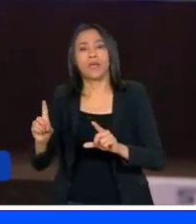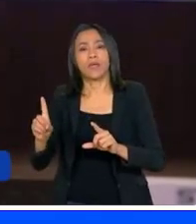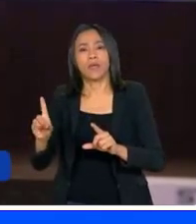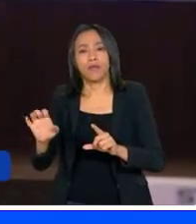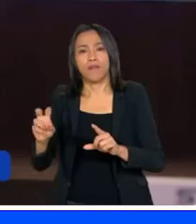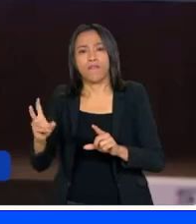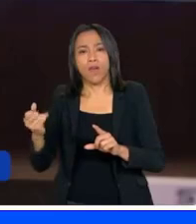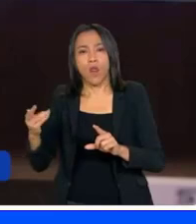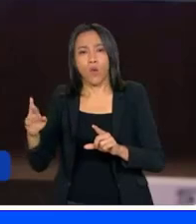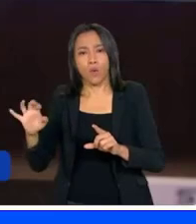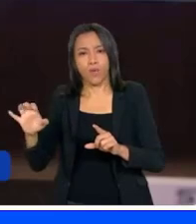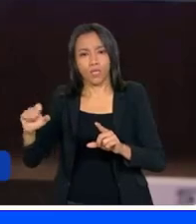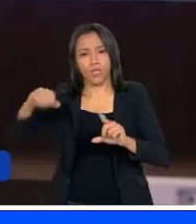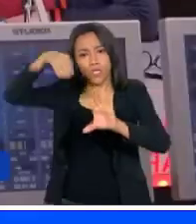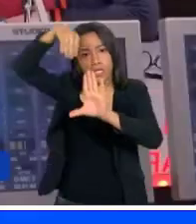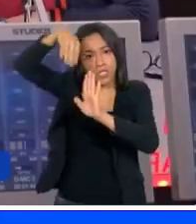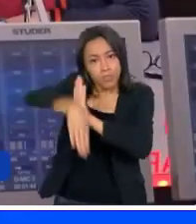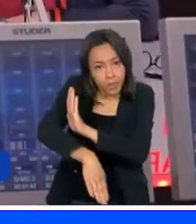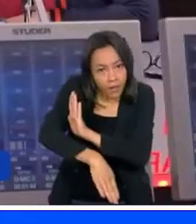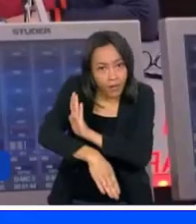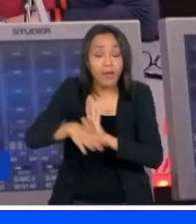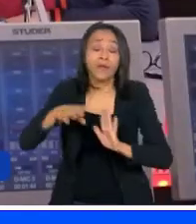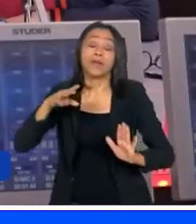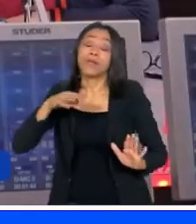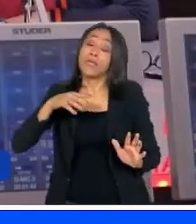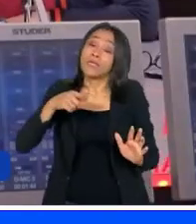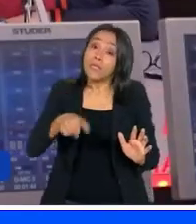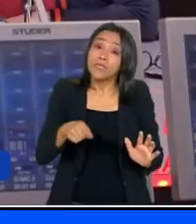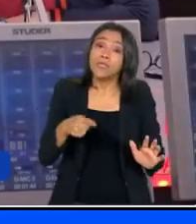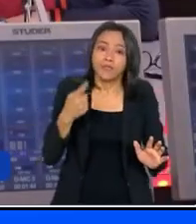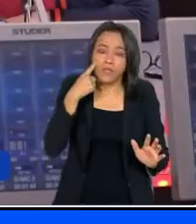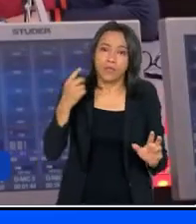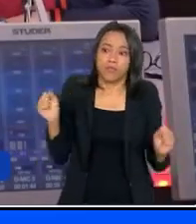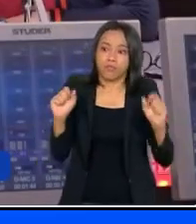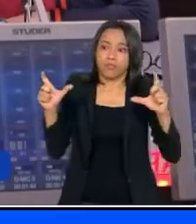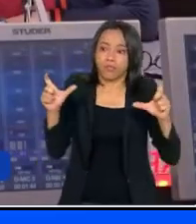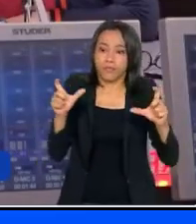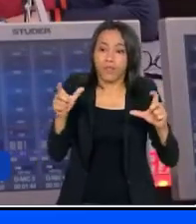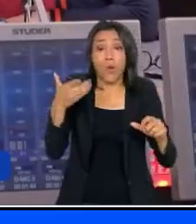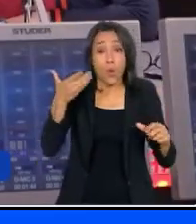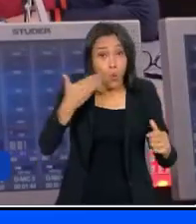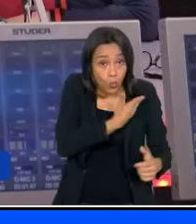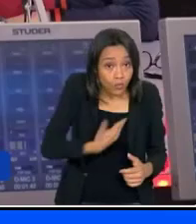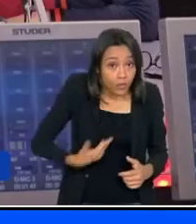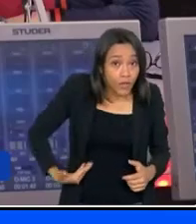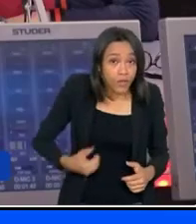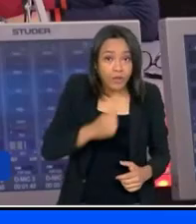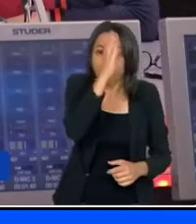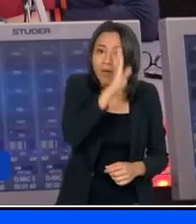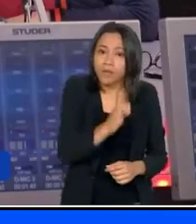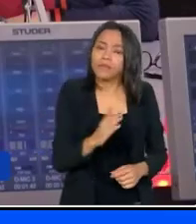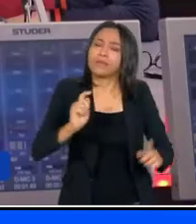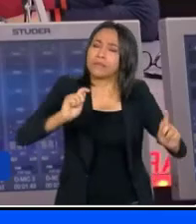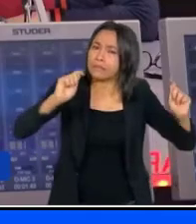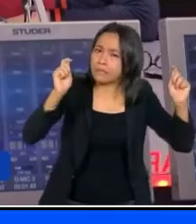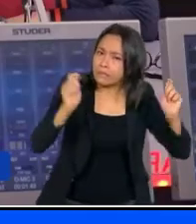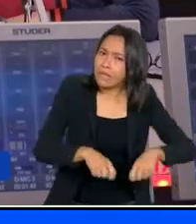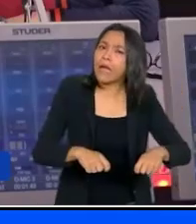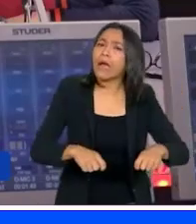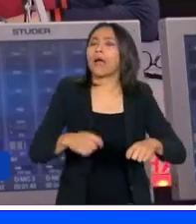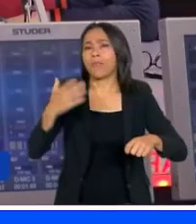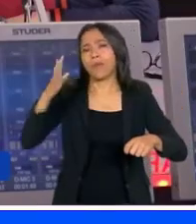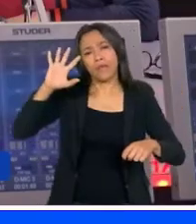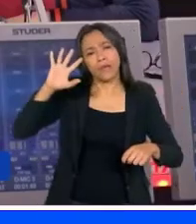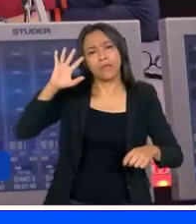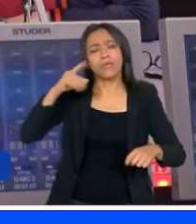por política do governo. Ao contrário, o governo brasileiro ele tem hoje melhores condições para enfrentar essa guerra do